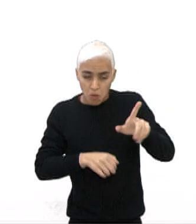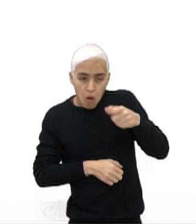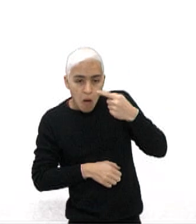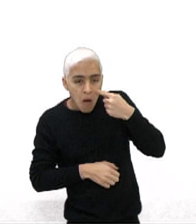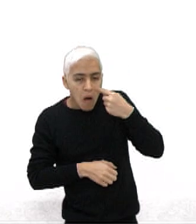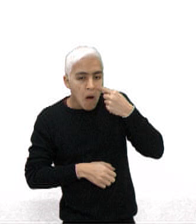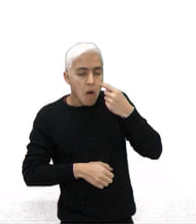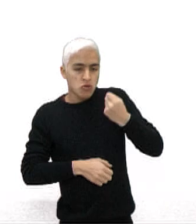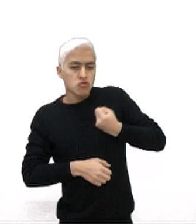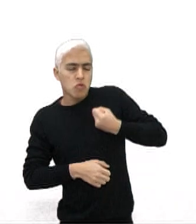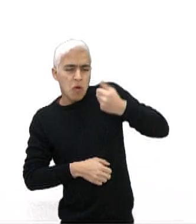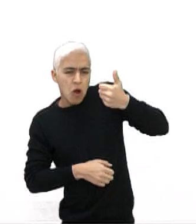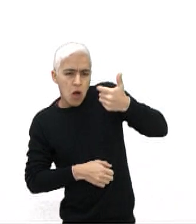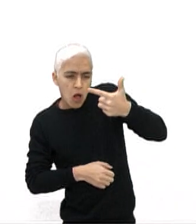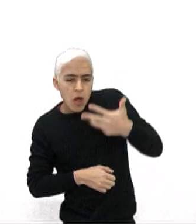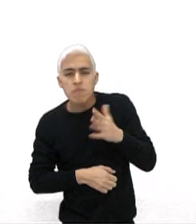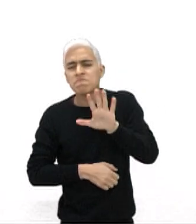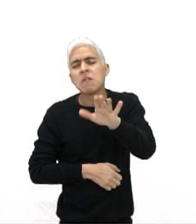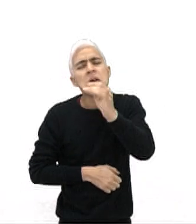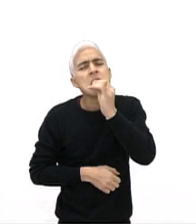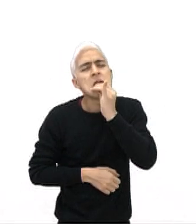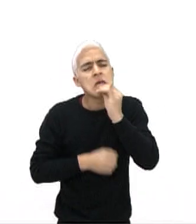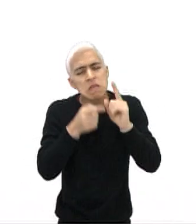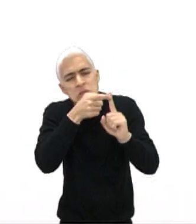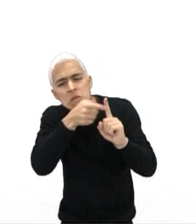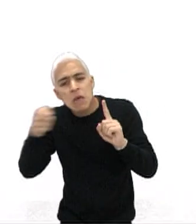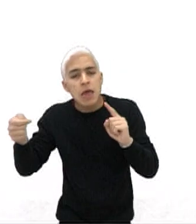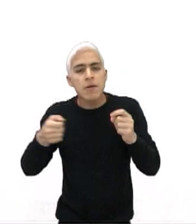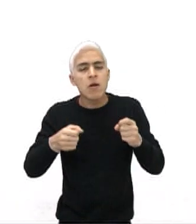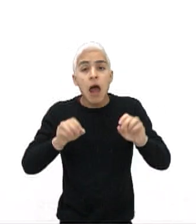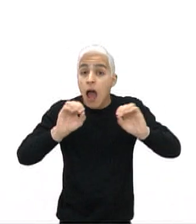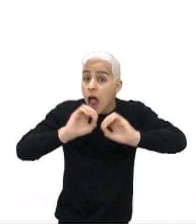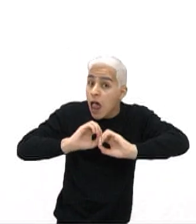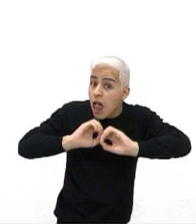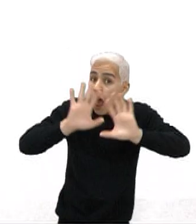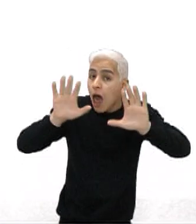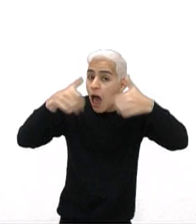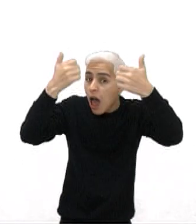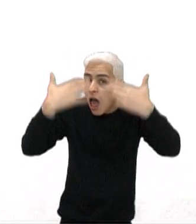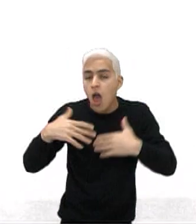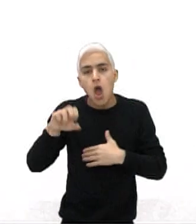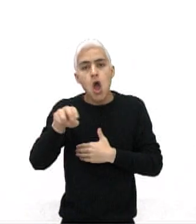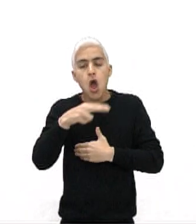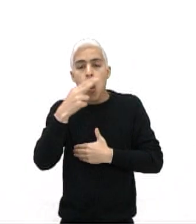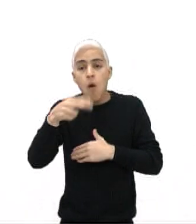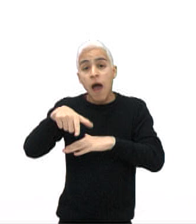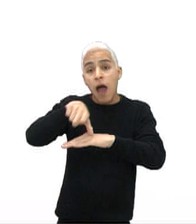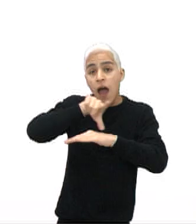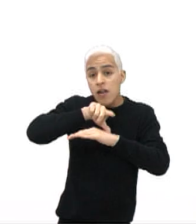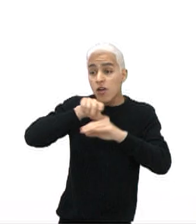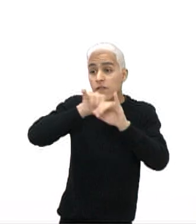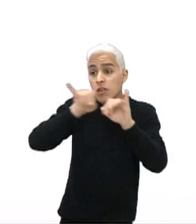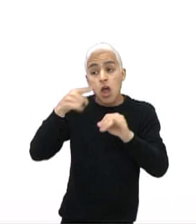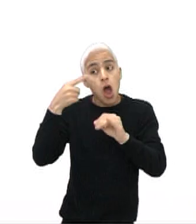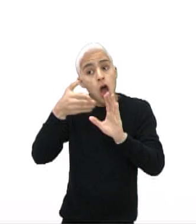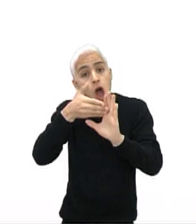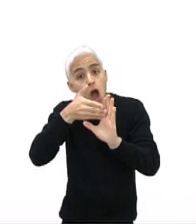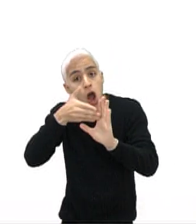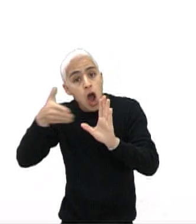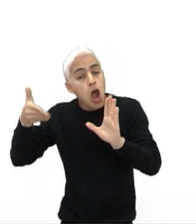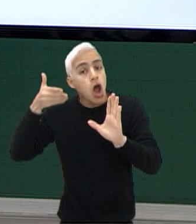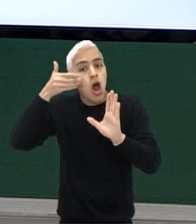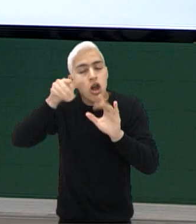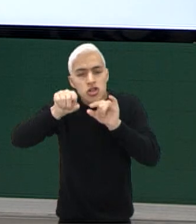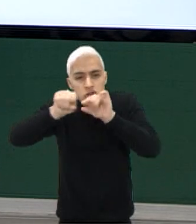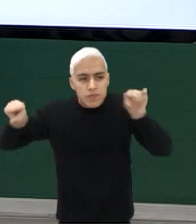enumerar, exemplificar, esclarecer ou anunciar uma fala. Eu tenho aqui toda